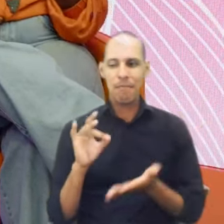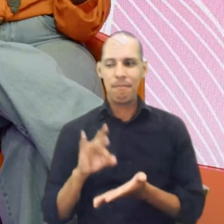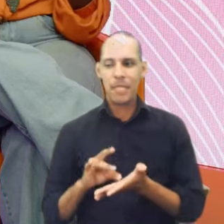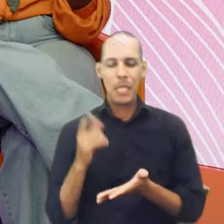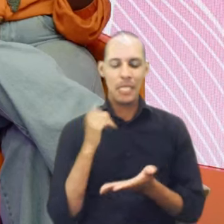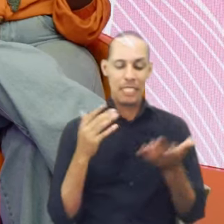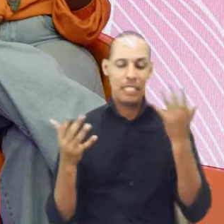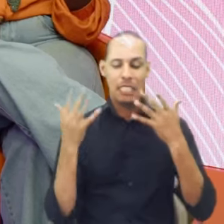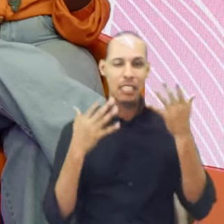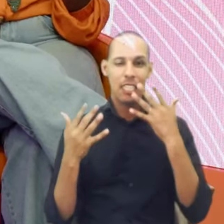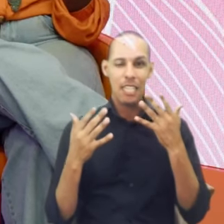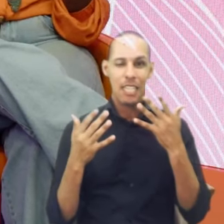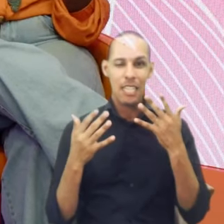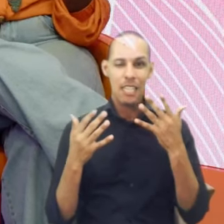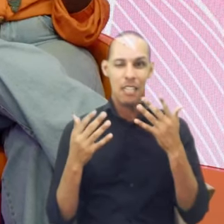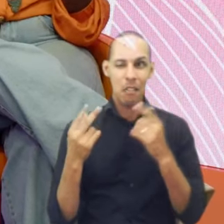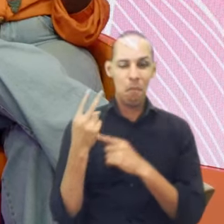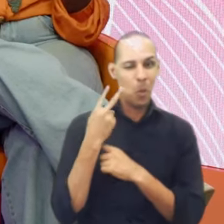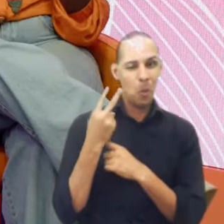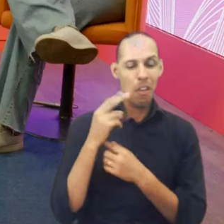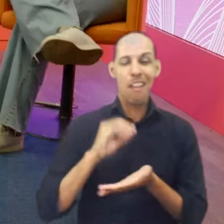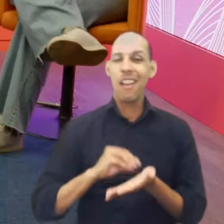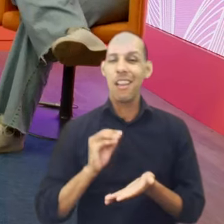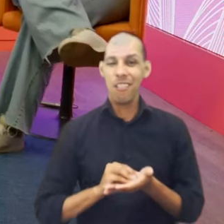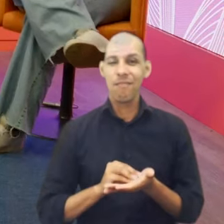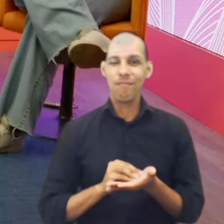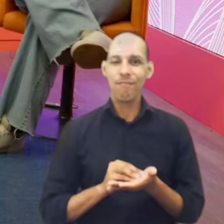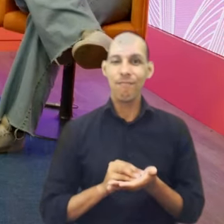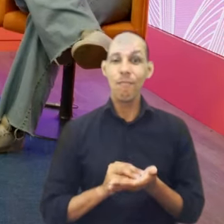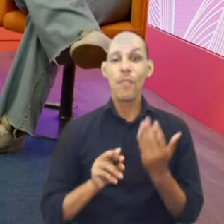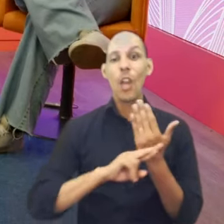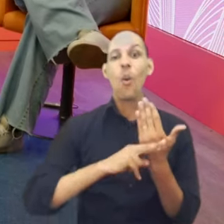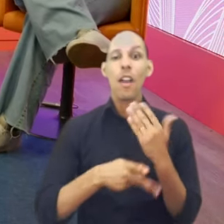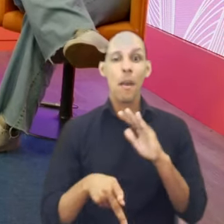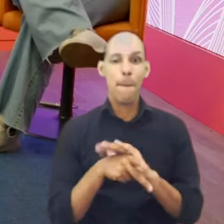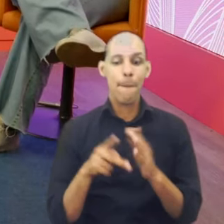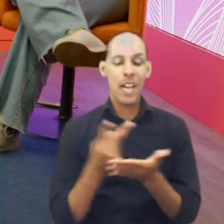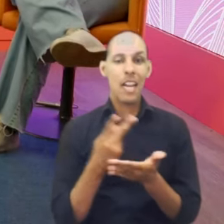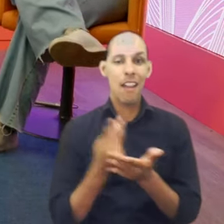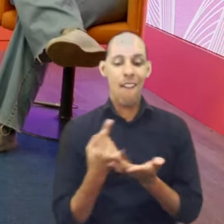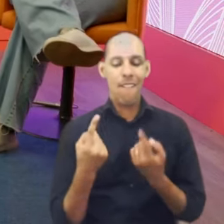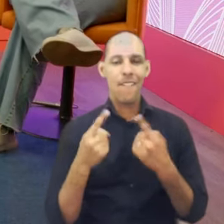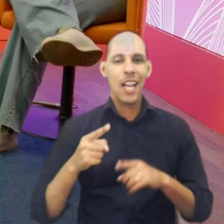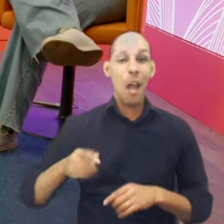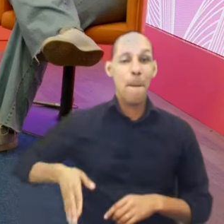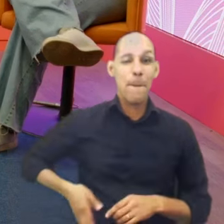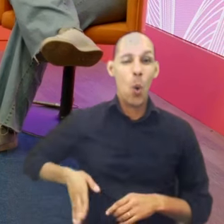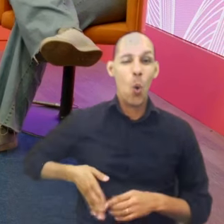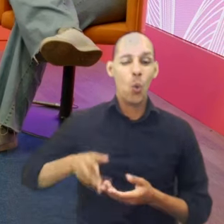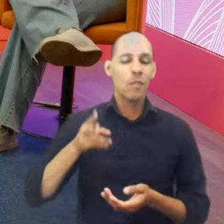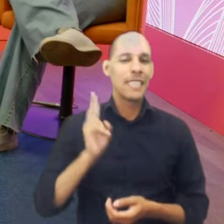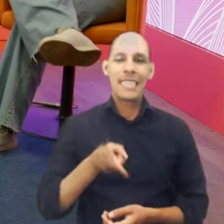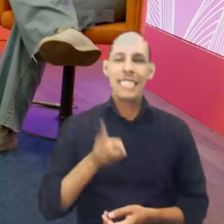aí você não está debaixo de um guarda-sol. A consequência do erro reflete diretamente no seu bolso. Exato. Tem uma consequência rápida, né? Na